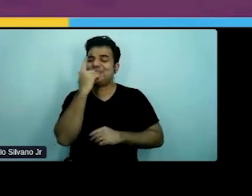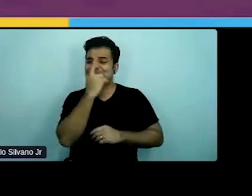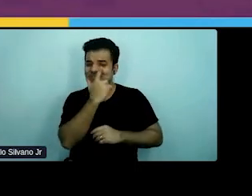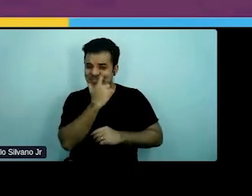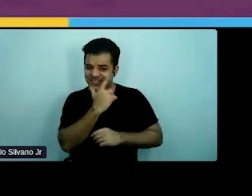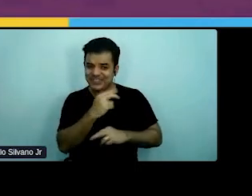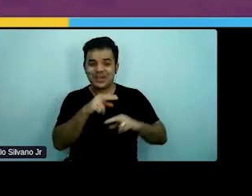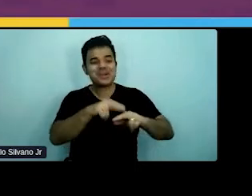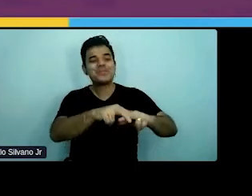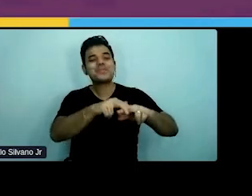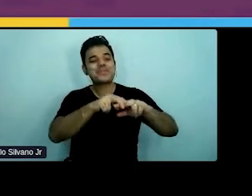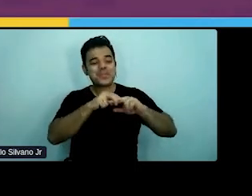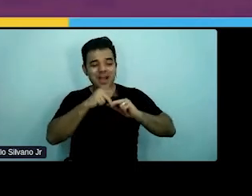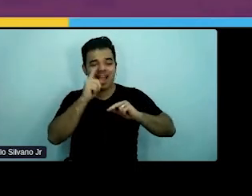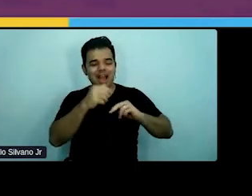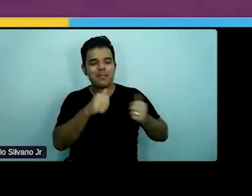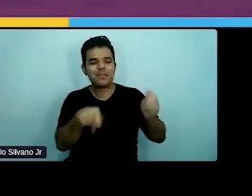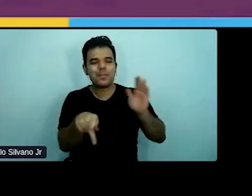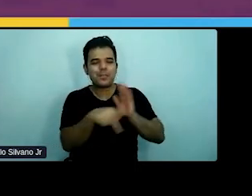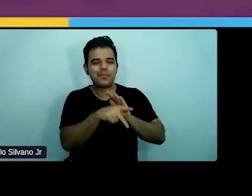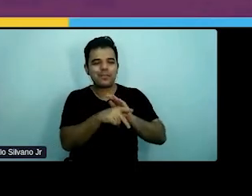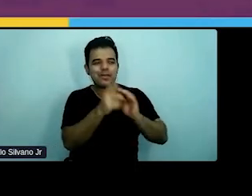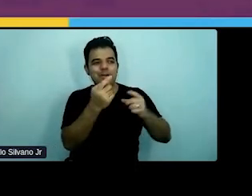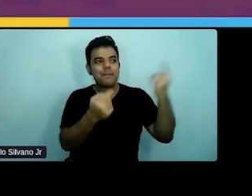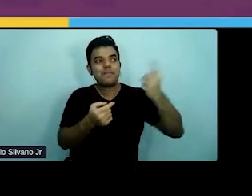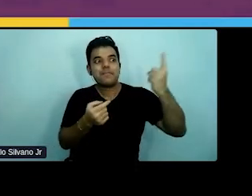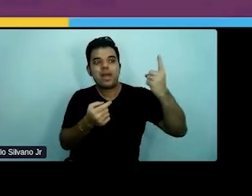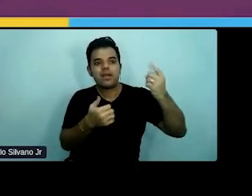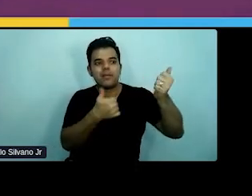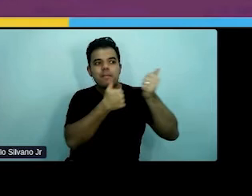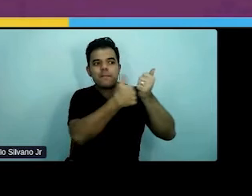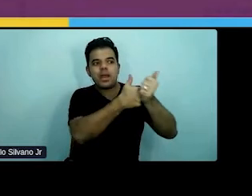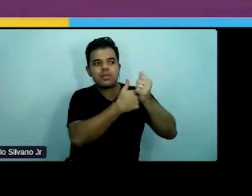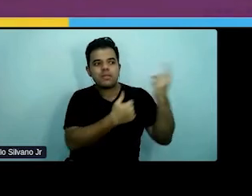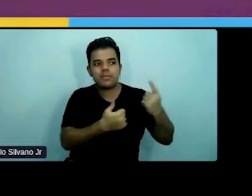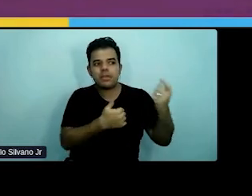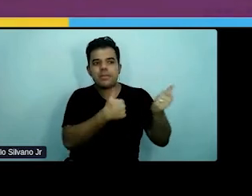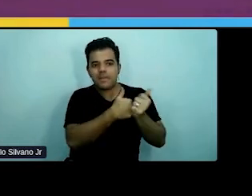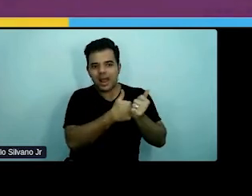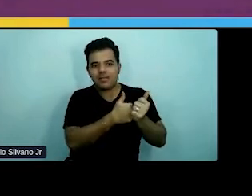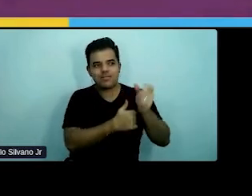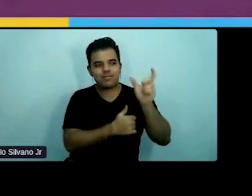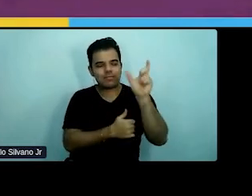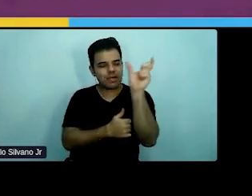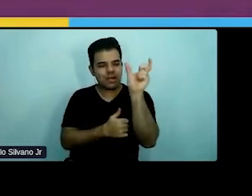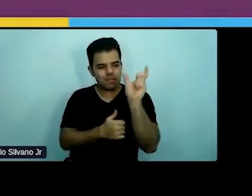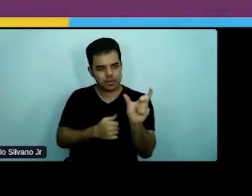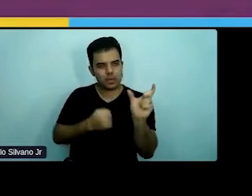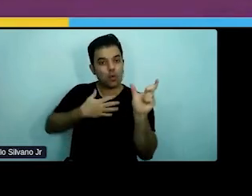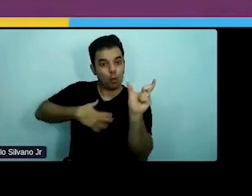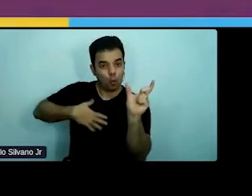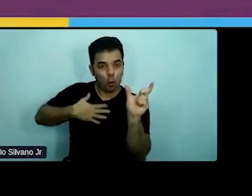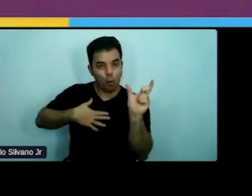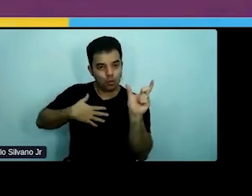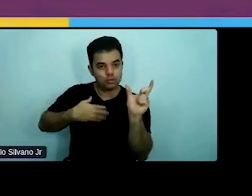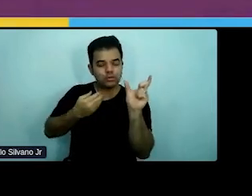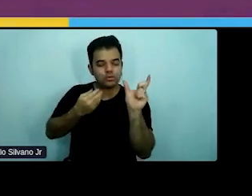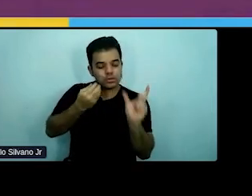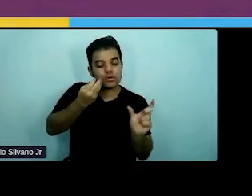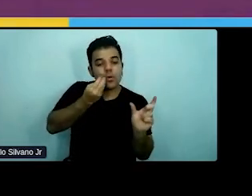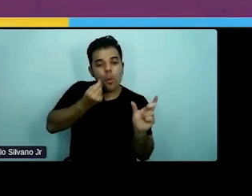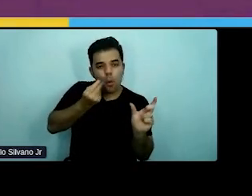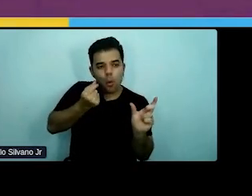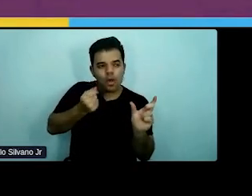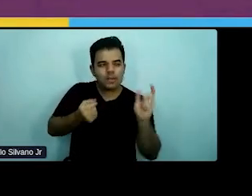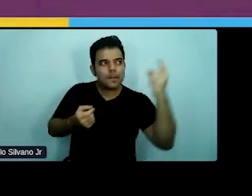função das palavras vizinhas à palavra que você está tentando